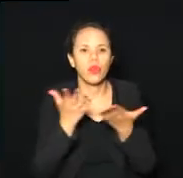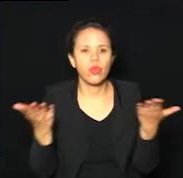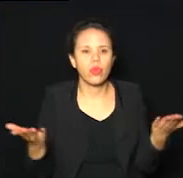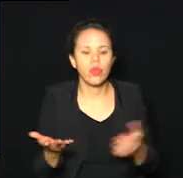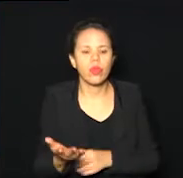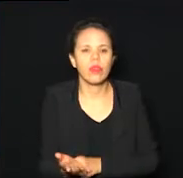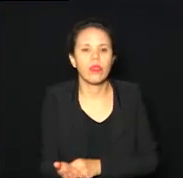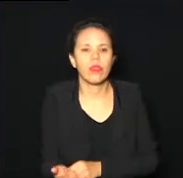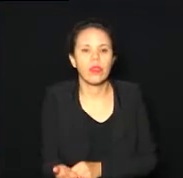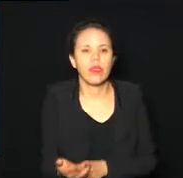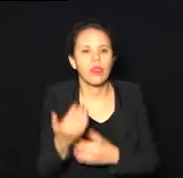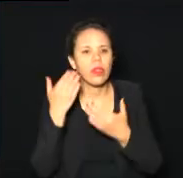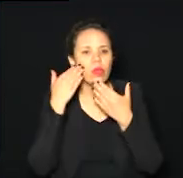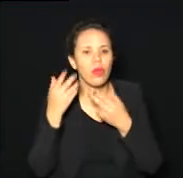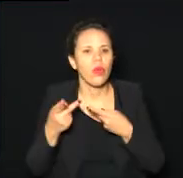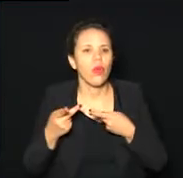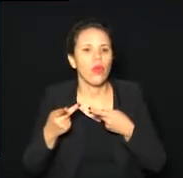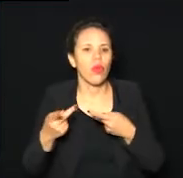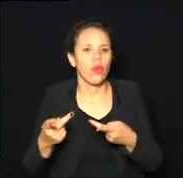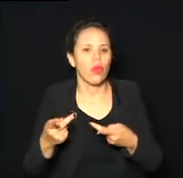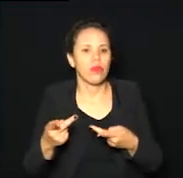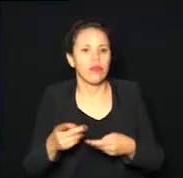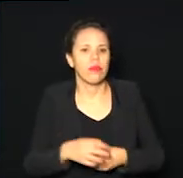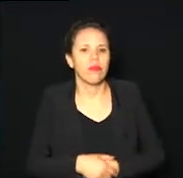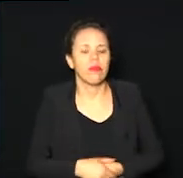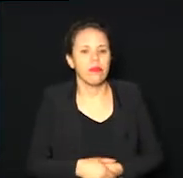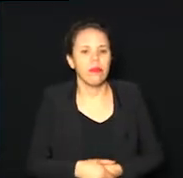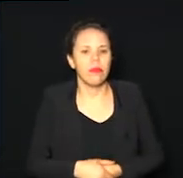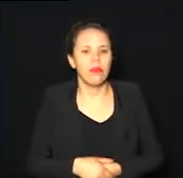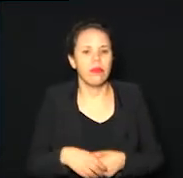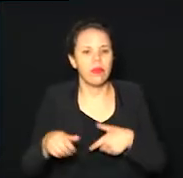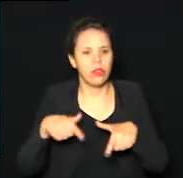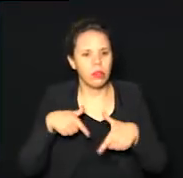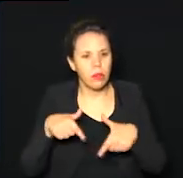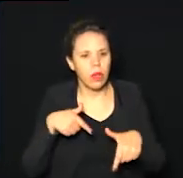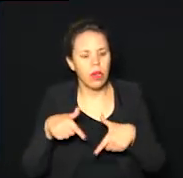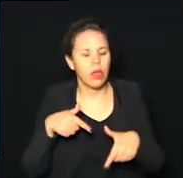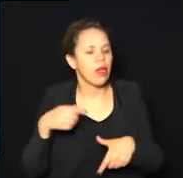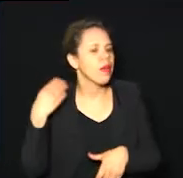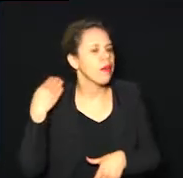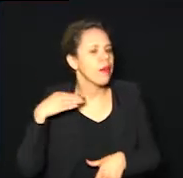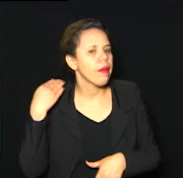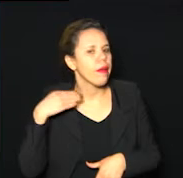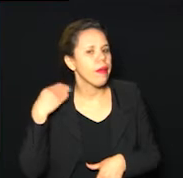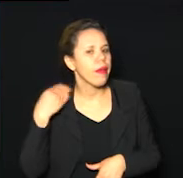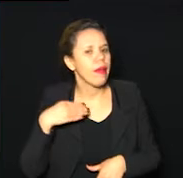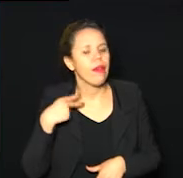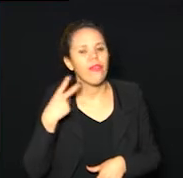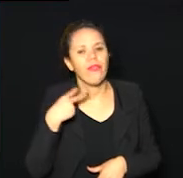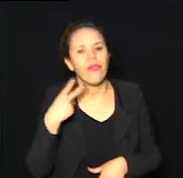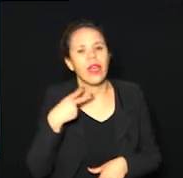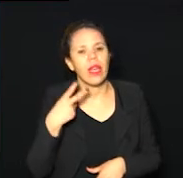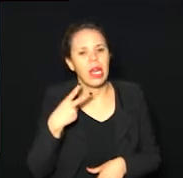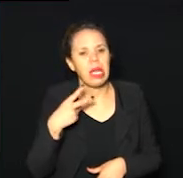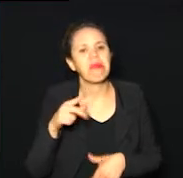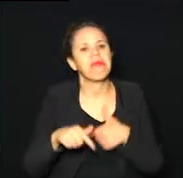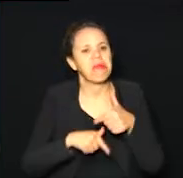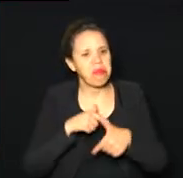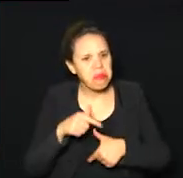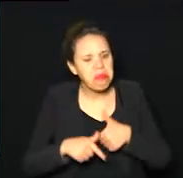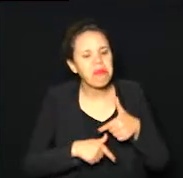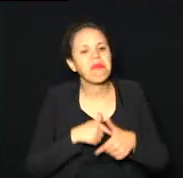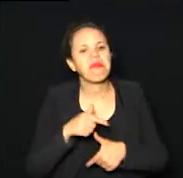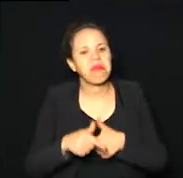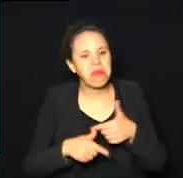todas. Agradecer o convite do mandato da vereadora Mariana Conte, que tem sido um mandato que